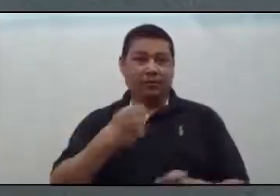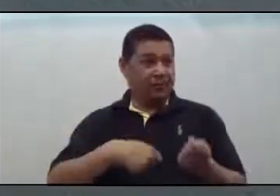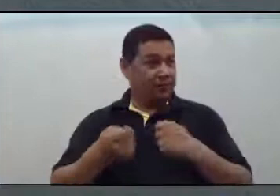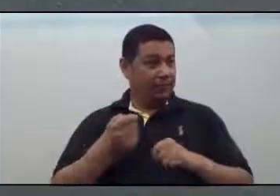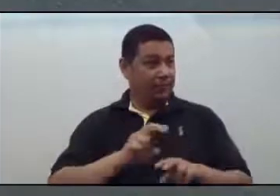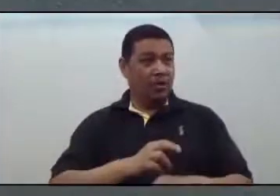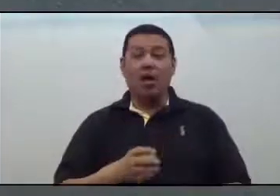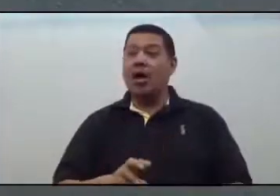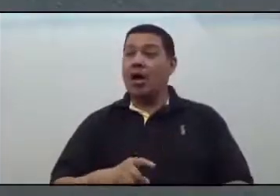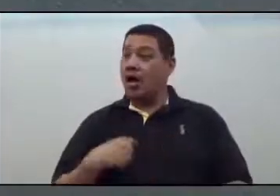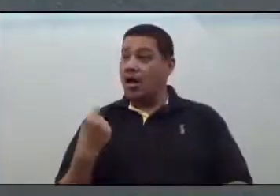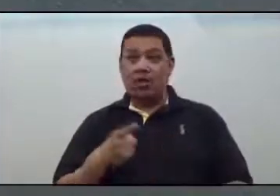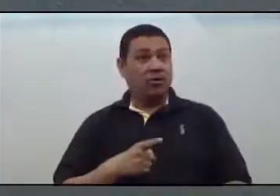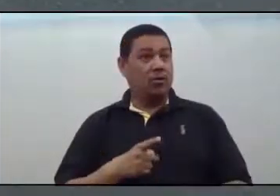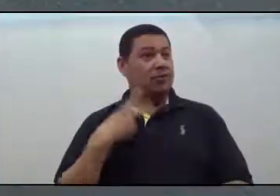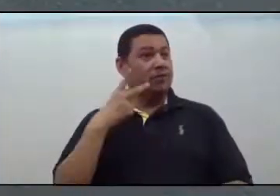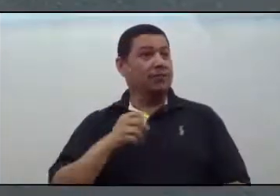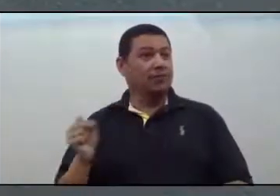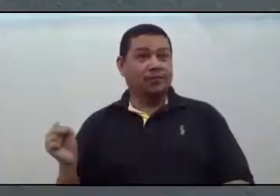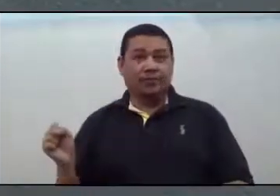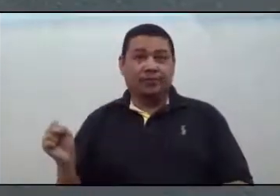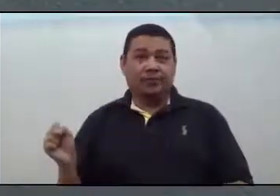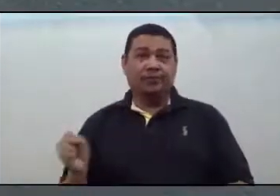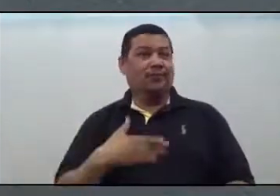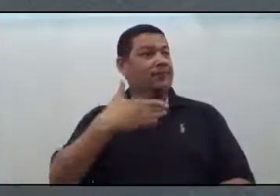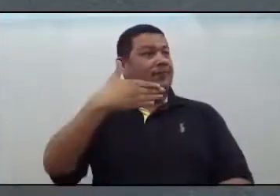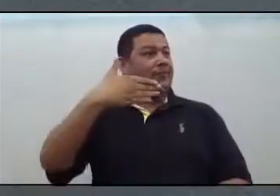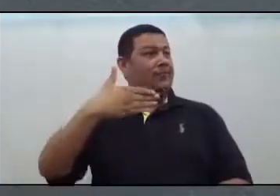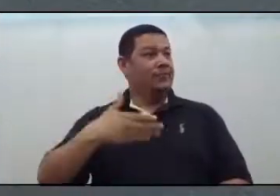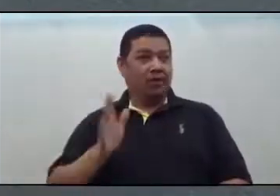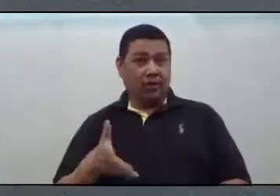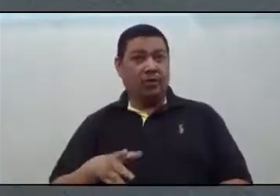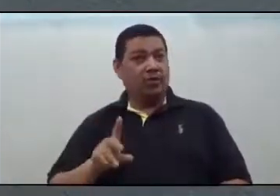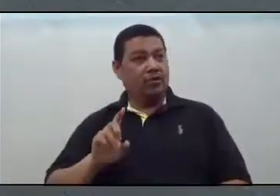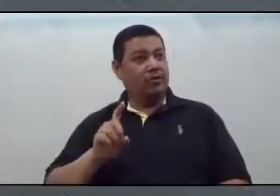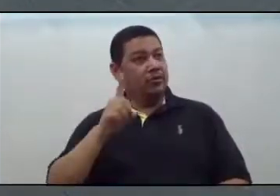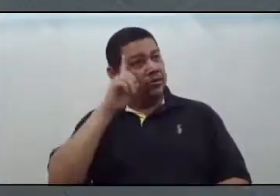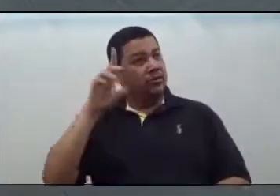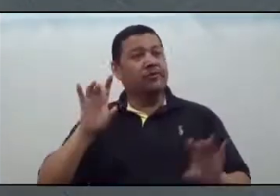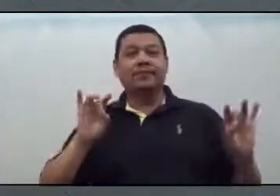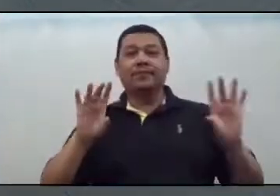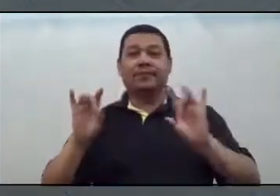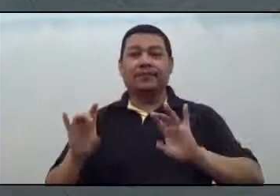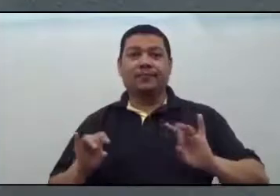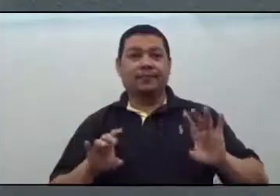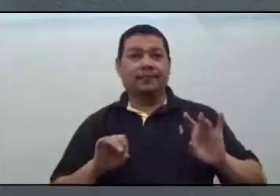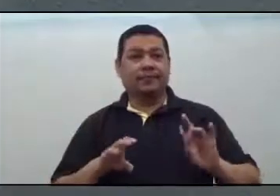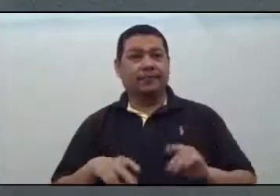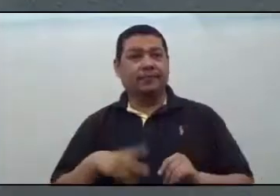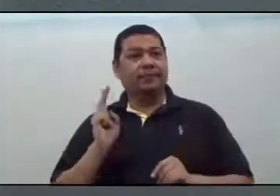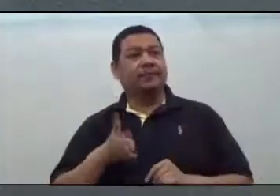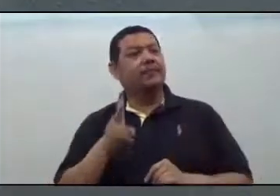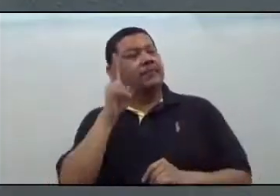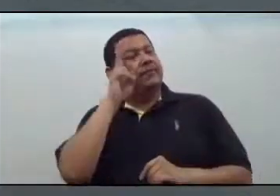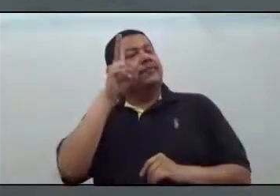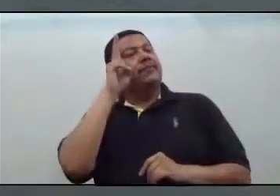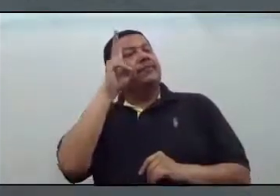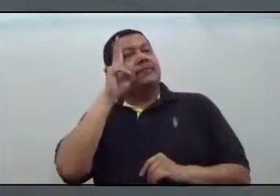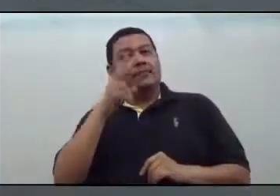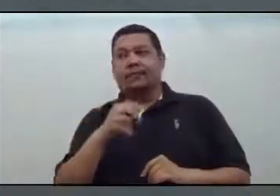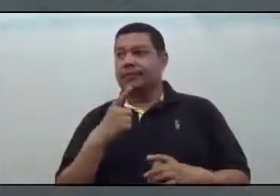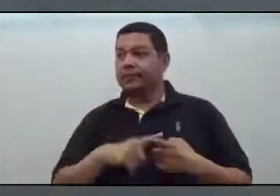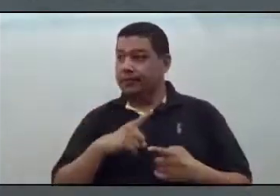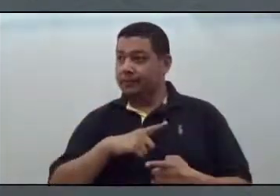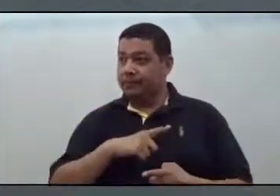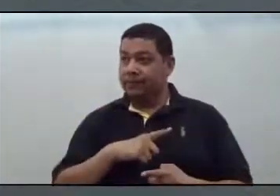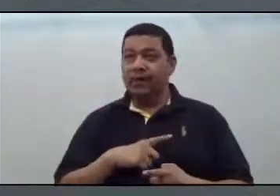vereadores que estamos chegando agora, é um dia que vai ficar marcado. É um dia que vamos votar aí o veto do